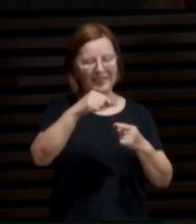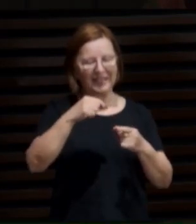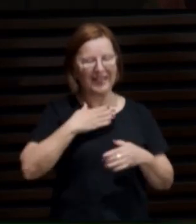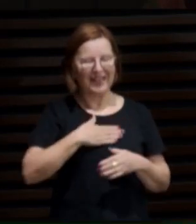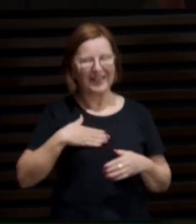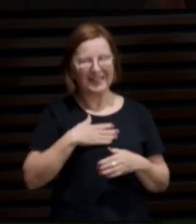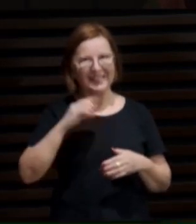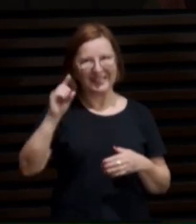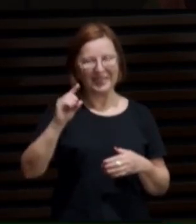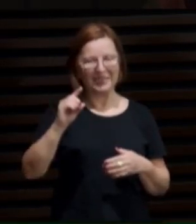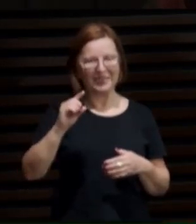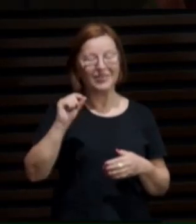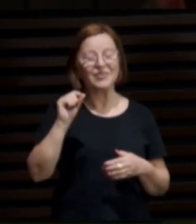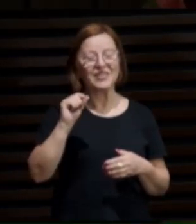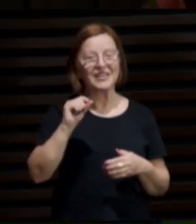o vosso culto racional.